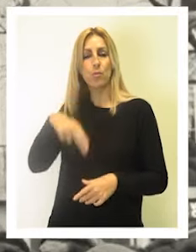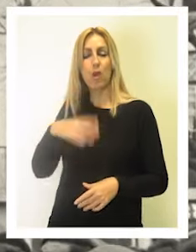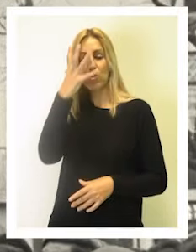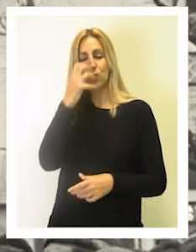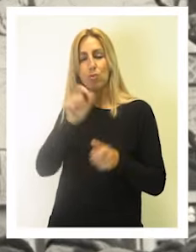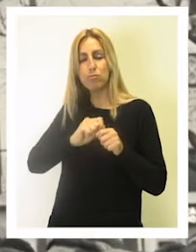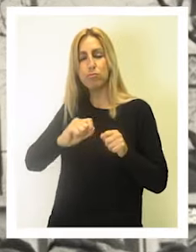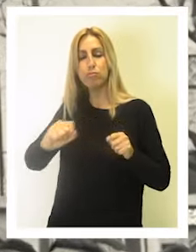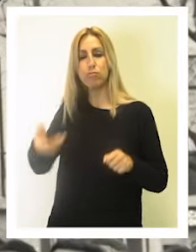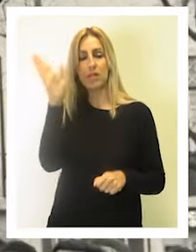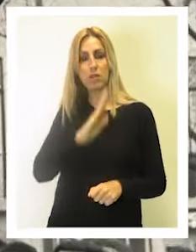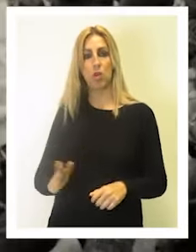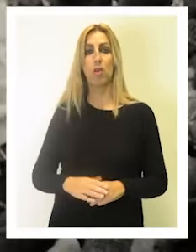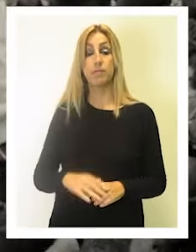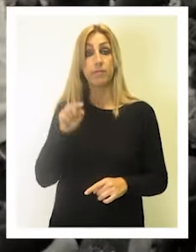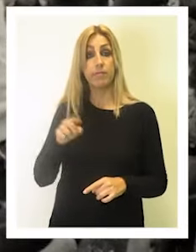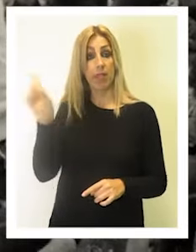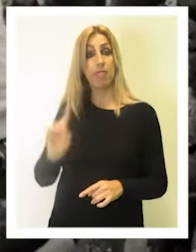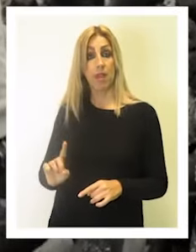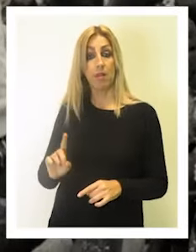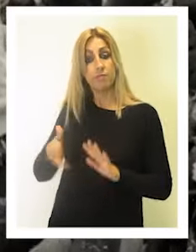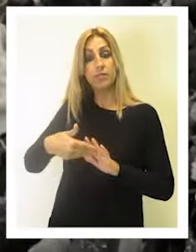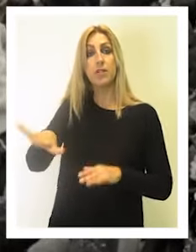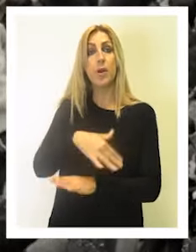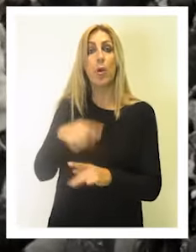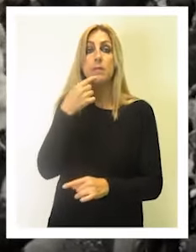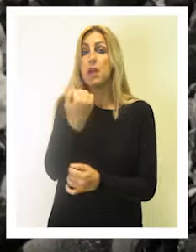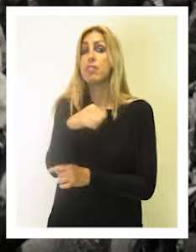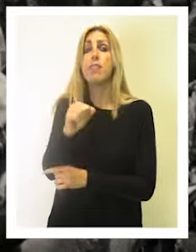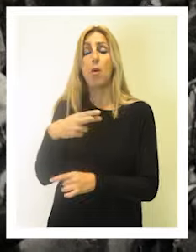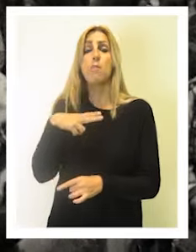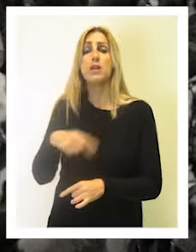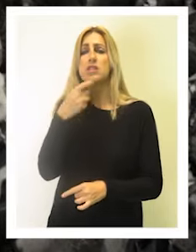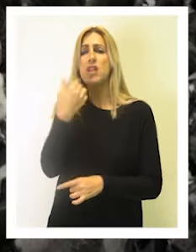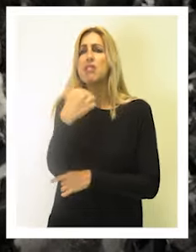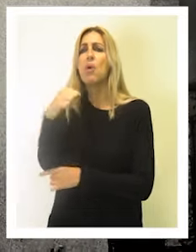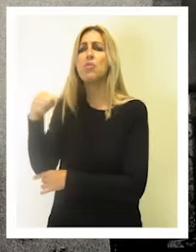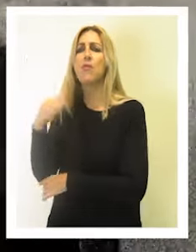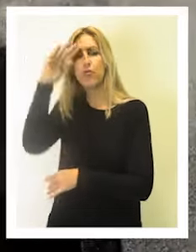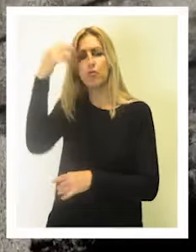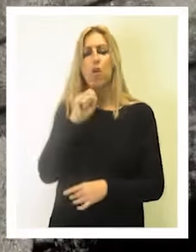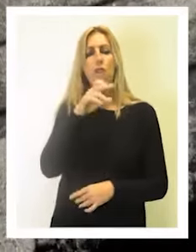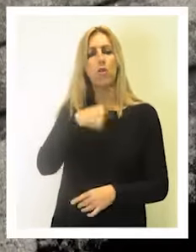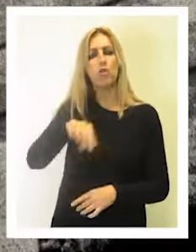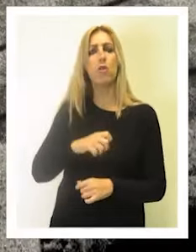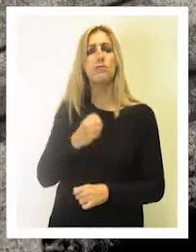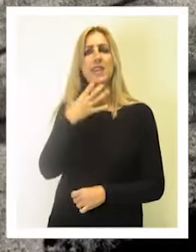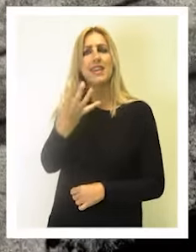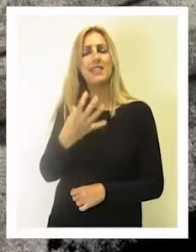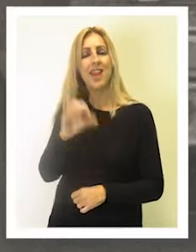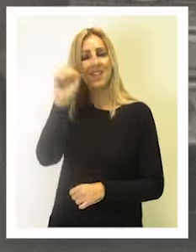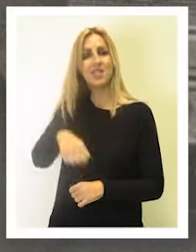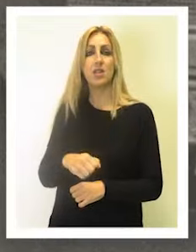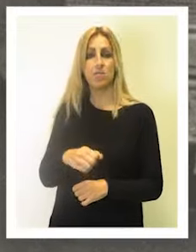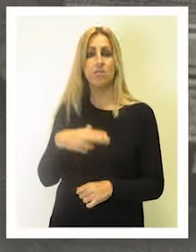do longo sono da ditadura. Naquele dia, saímos à rua para dizer não a um país que negava o futuro aos nossos avós e